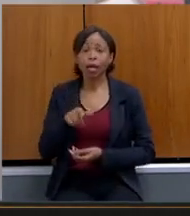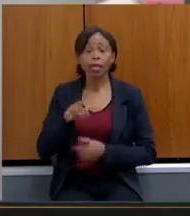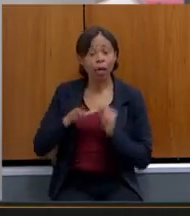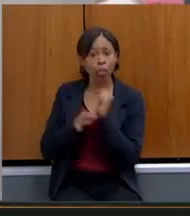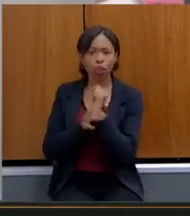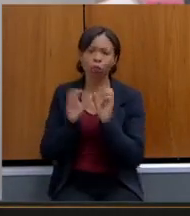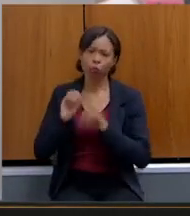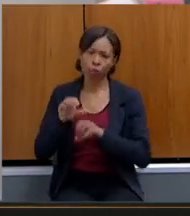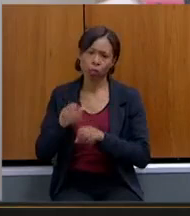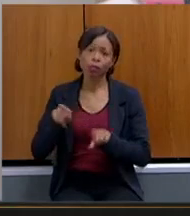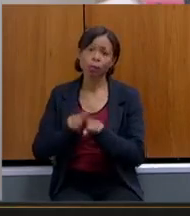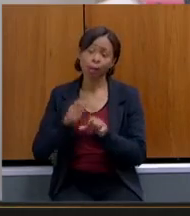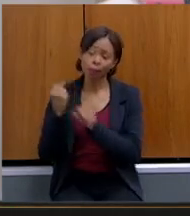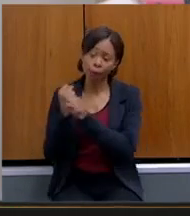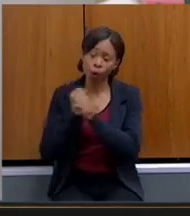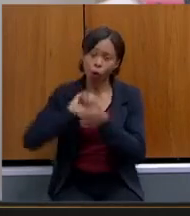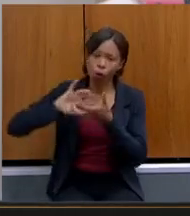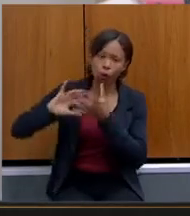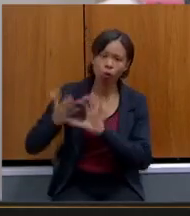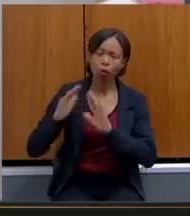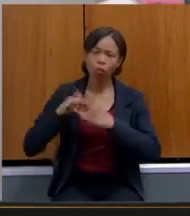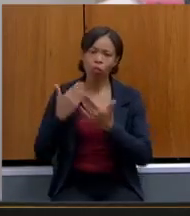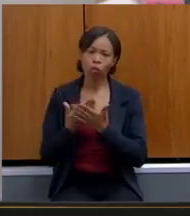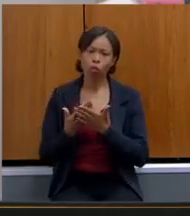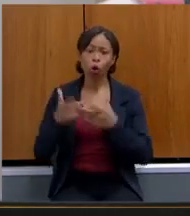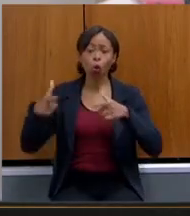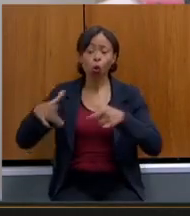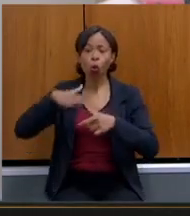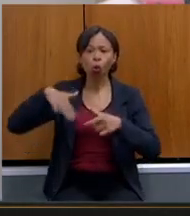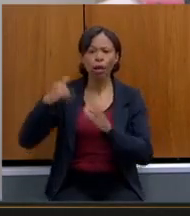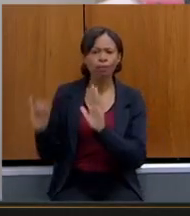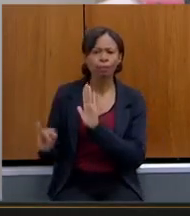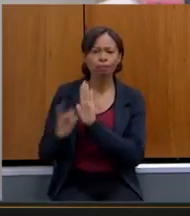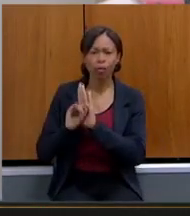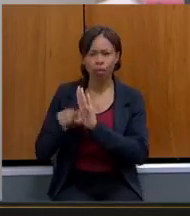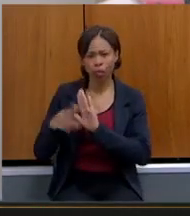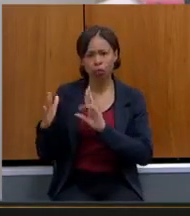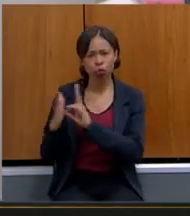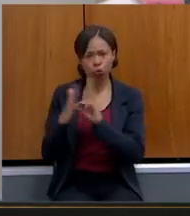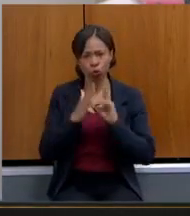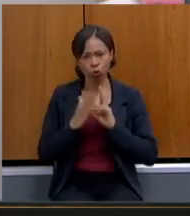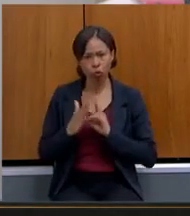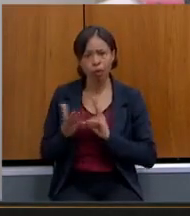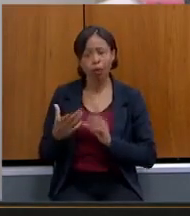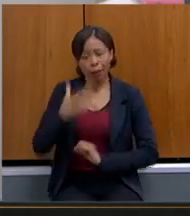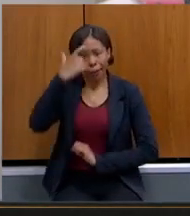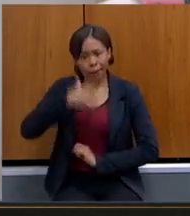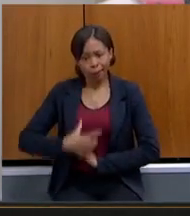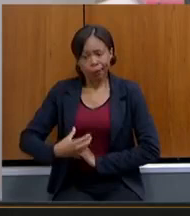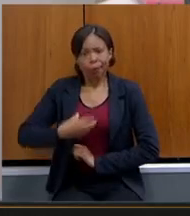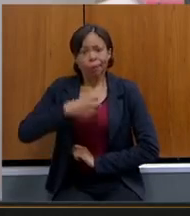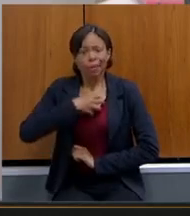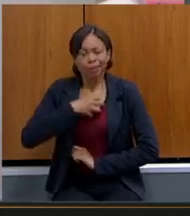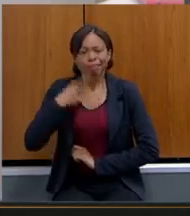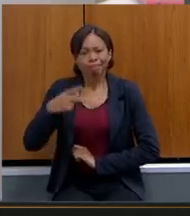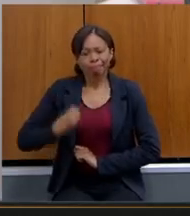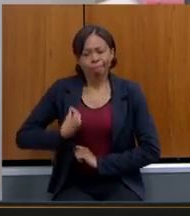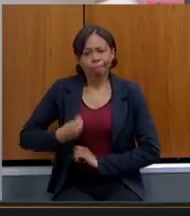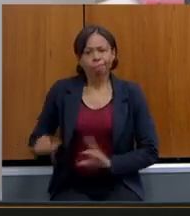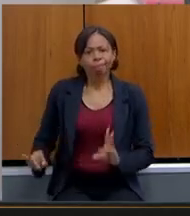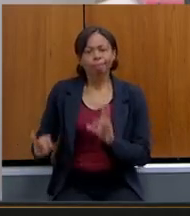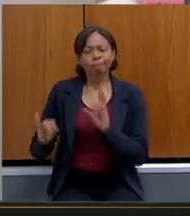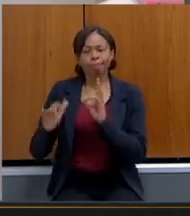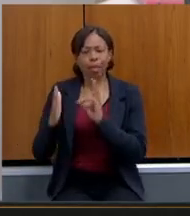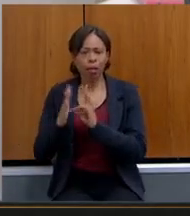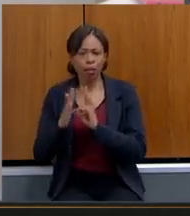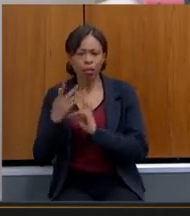EA reconstrução da Escola Espaço de Identidade do Povo xakriabá estruturador da vida indígena que expressa a identidade e os